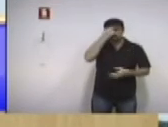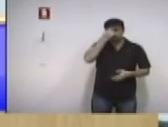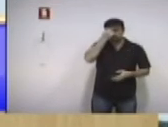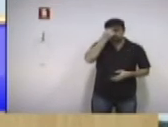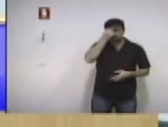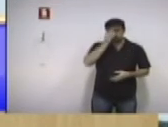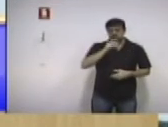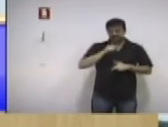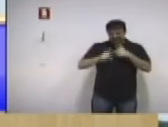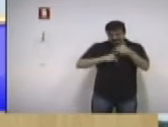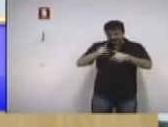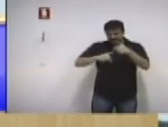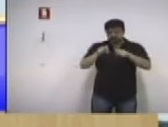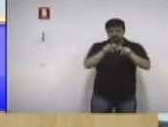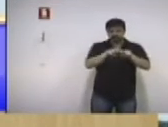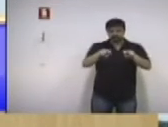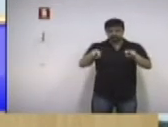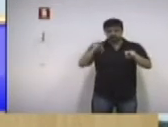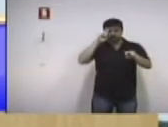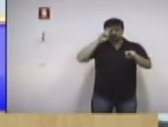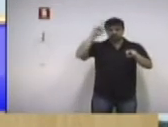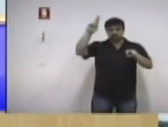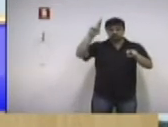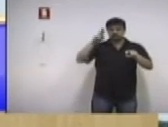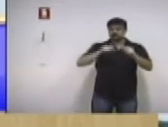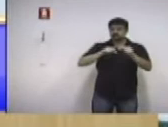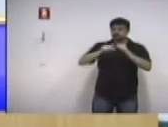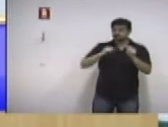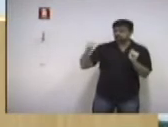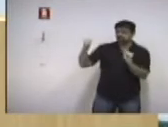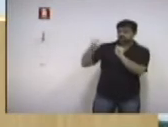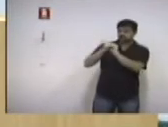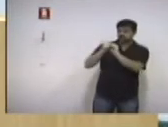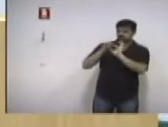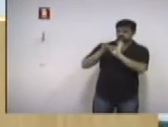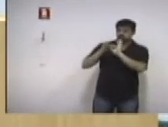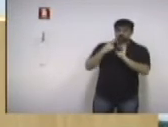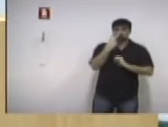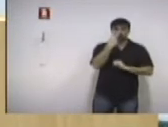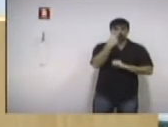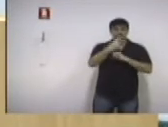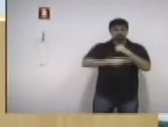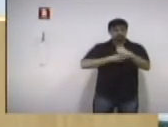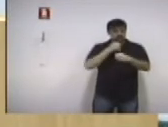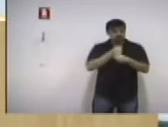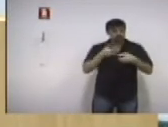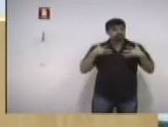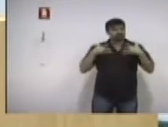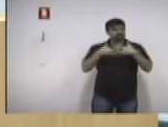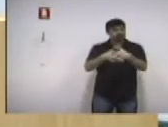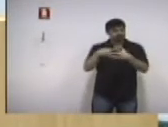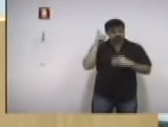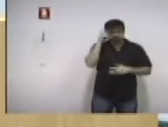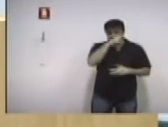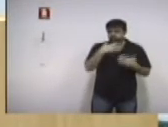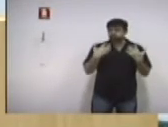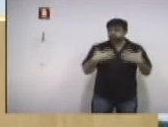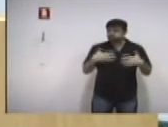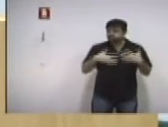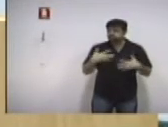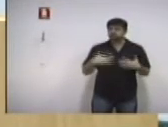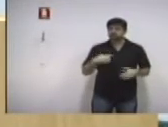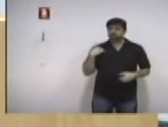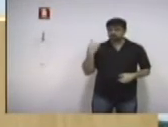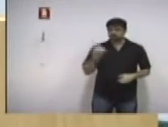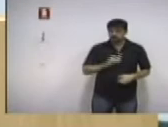de ursinho Valeu ter trabalhado aí com vocês foi um biênio complicado não foi fácil e um